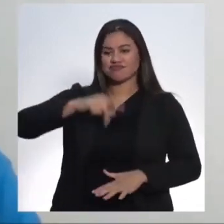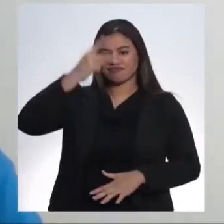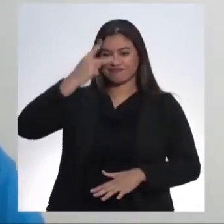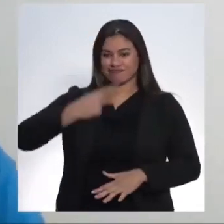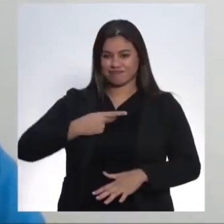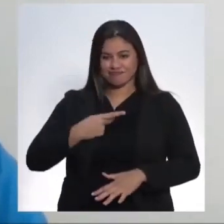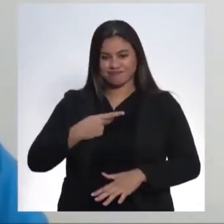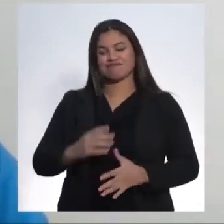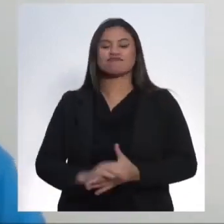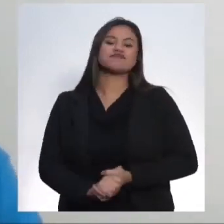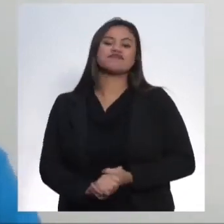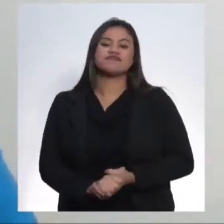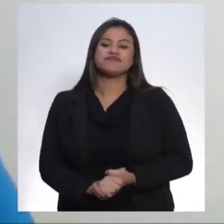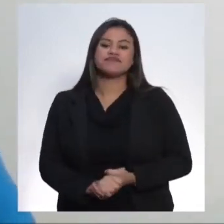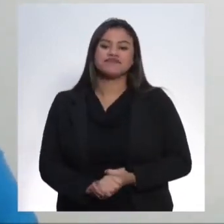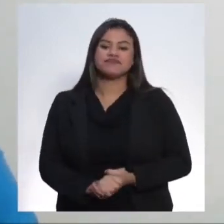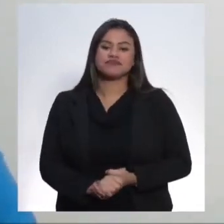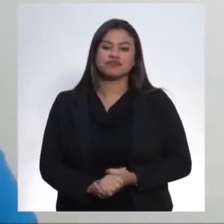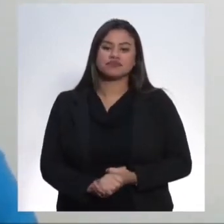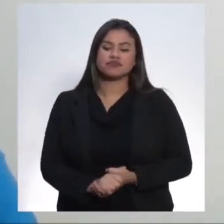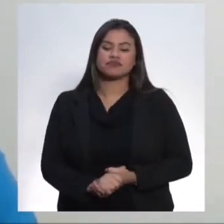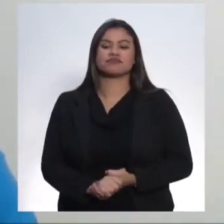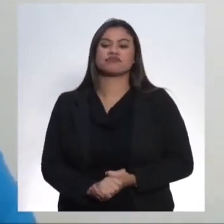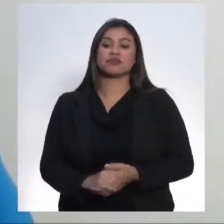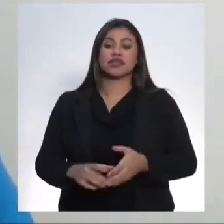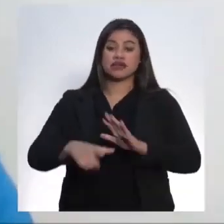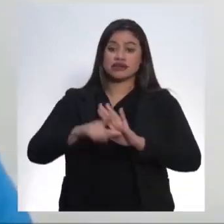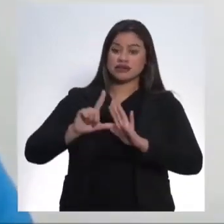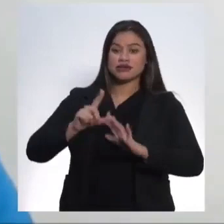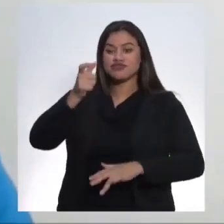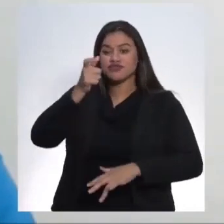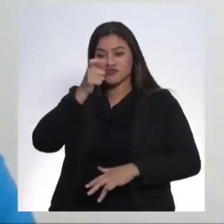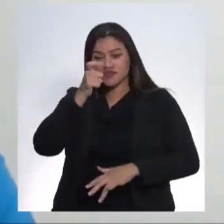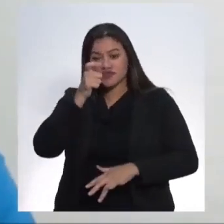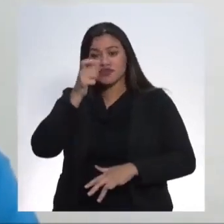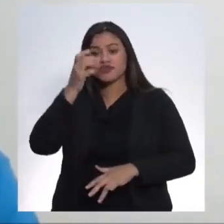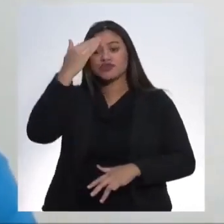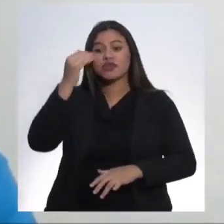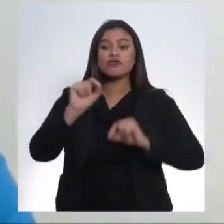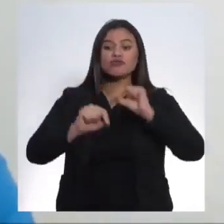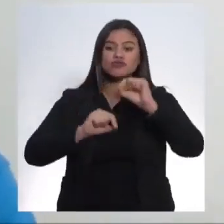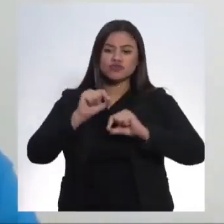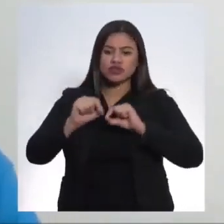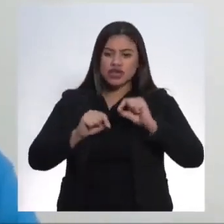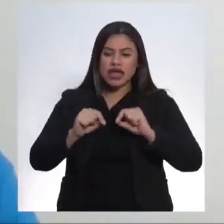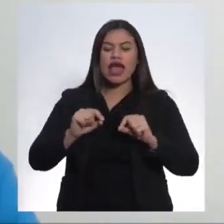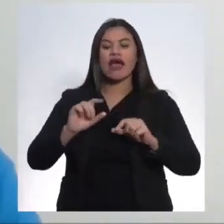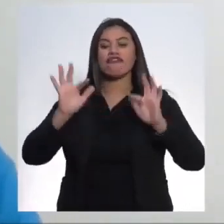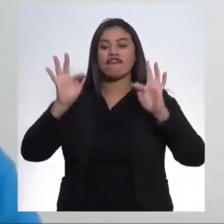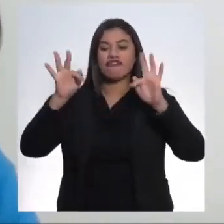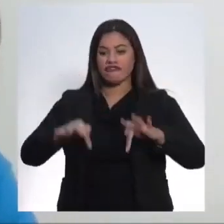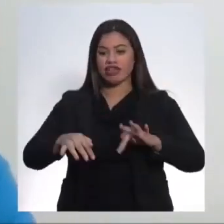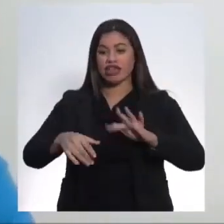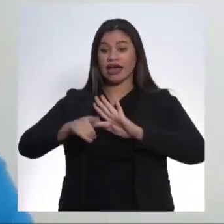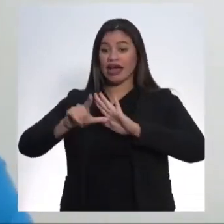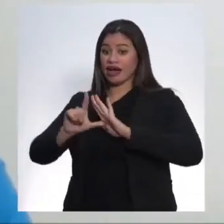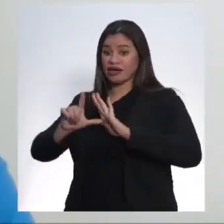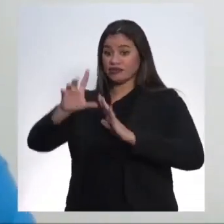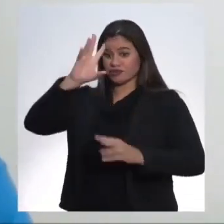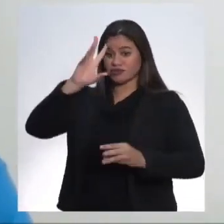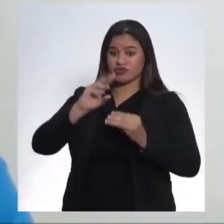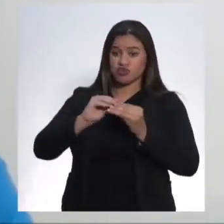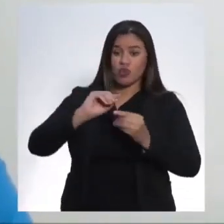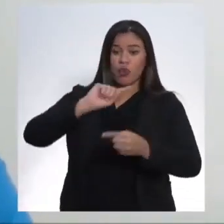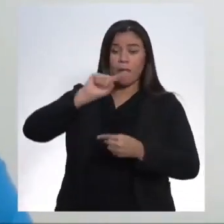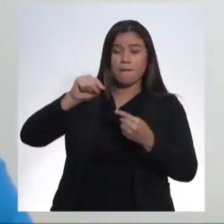fechamento. Se vocês já acompanharam as aulas anteriores, vocês sabem que sempre ao final eu gosto de retomar os nossos